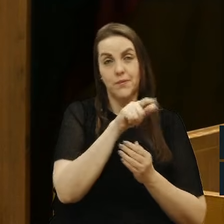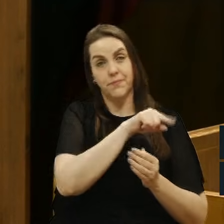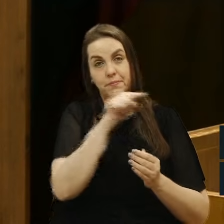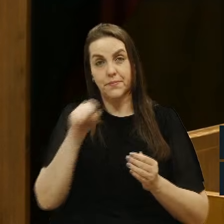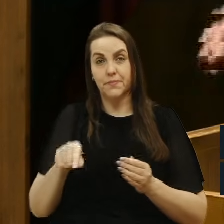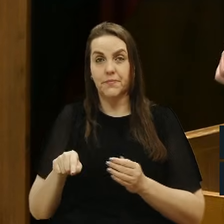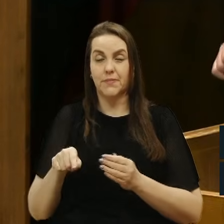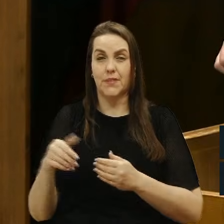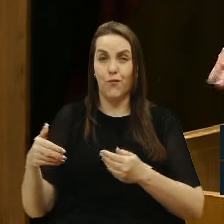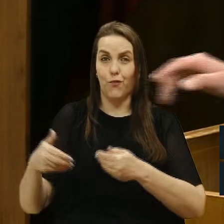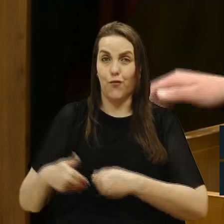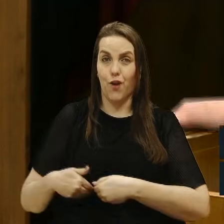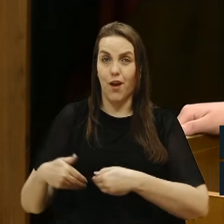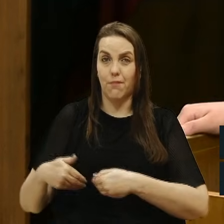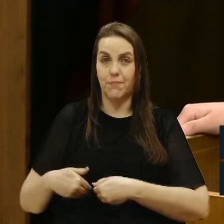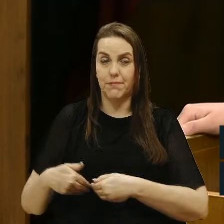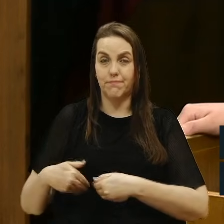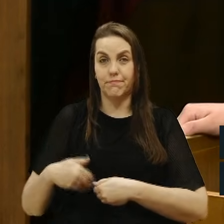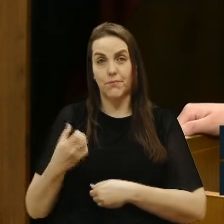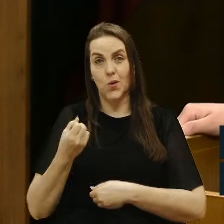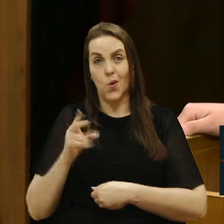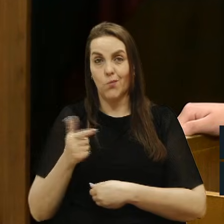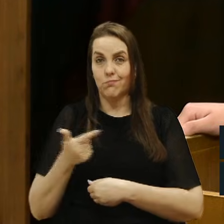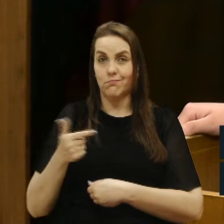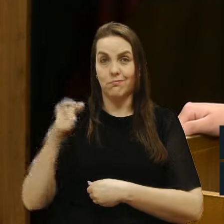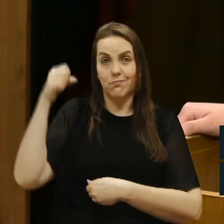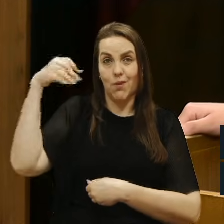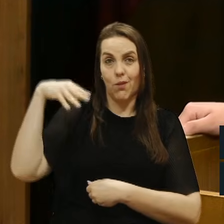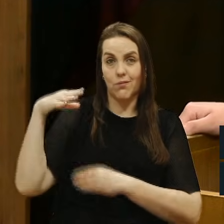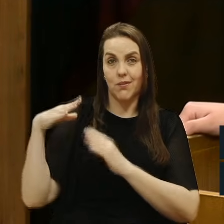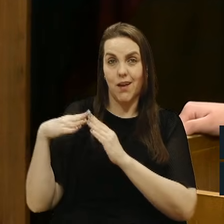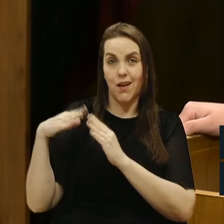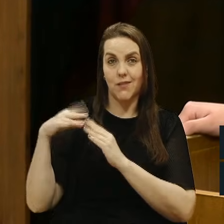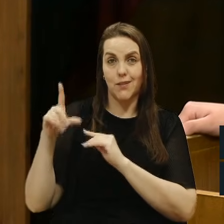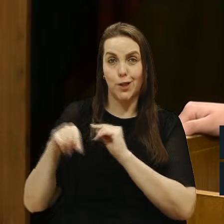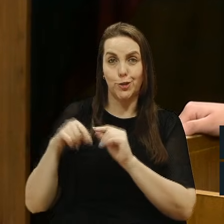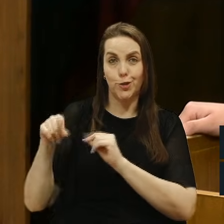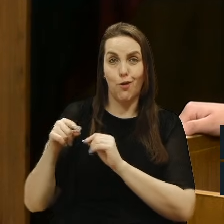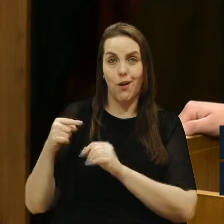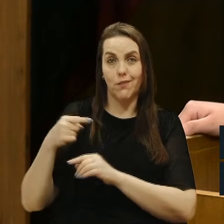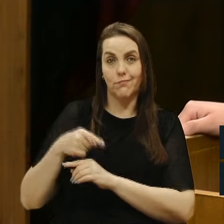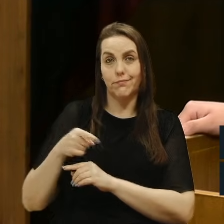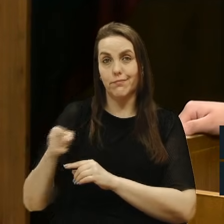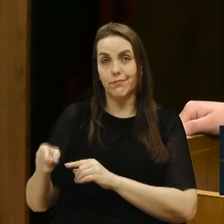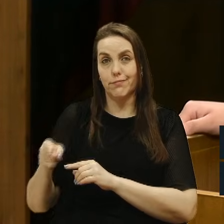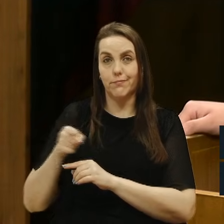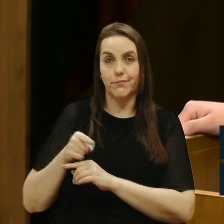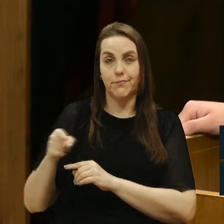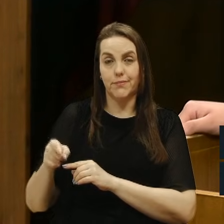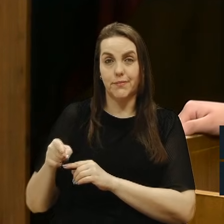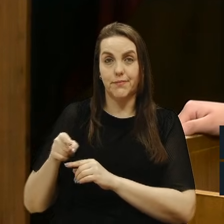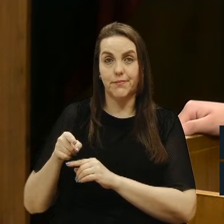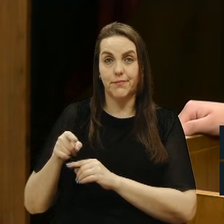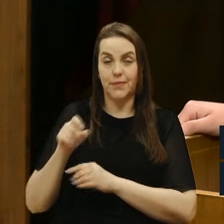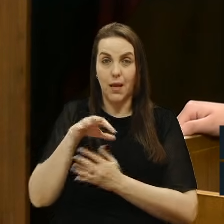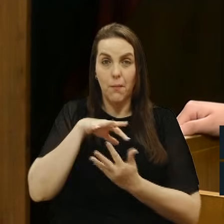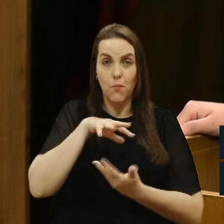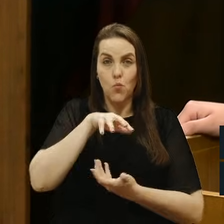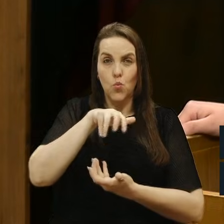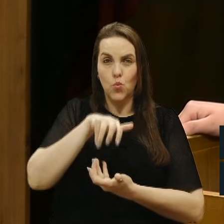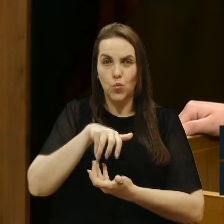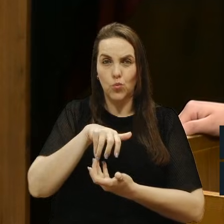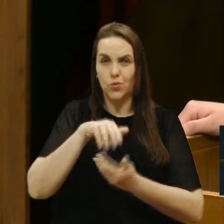aqueles que passam fome ou que não têm luz em casa porque tem que escolher entre uma coisa e outra. E é dentro desse mundo cheio